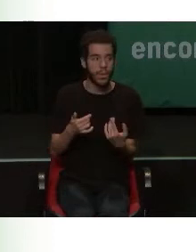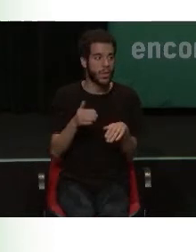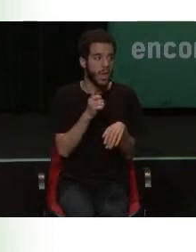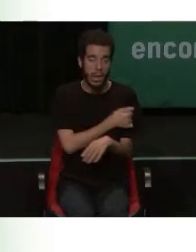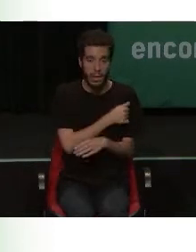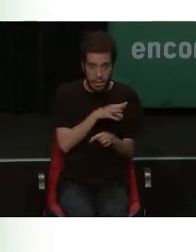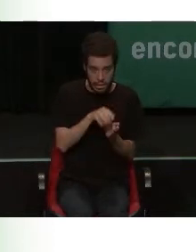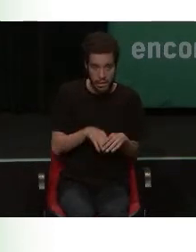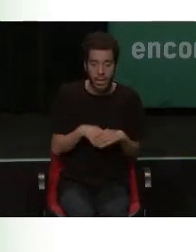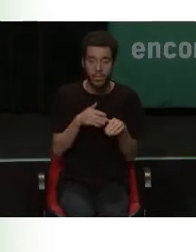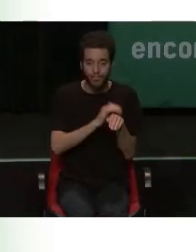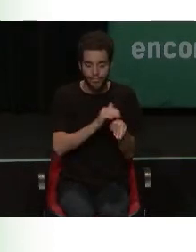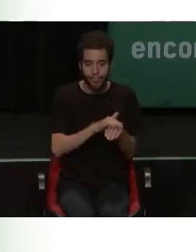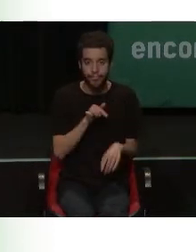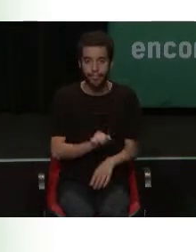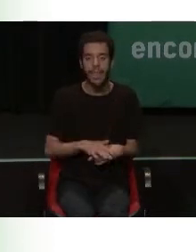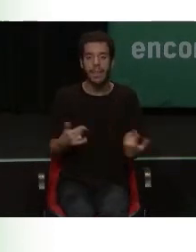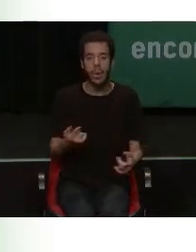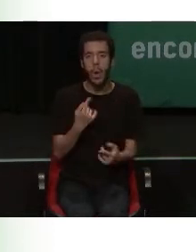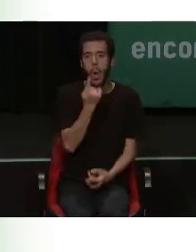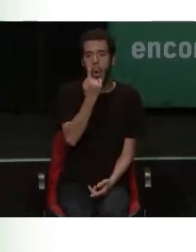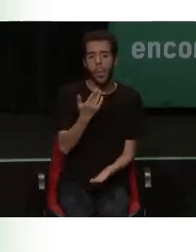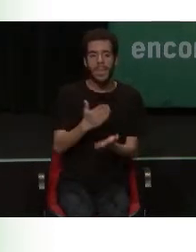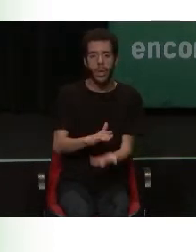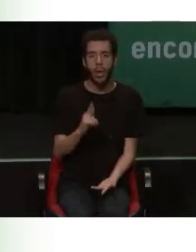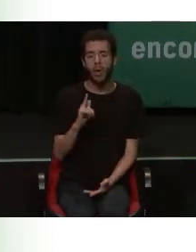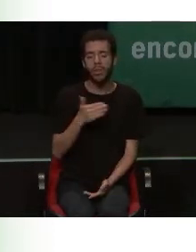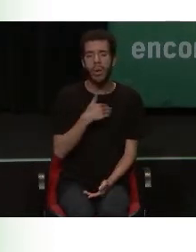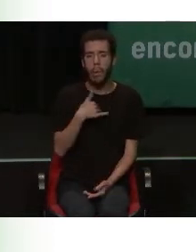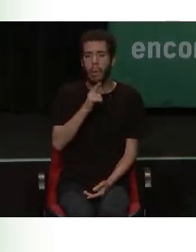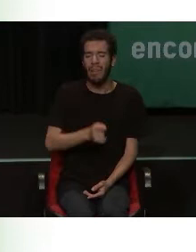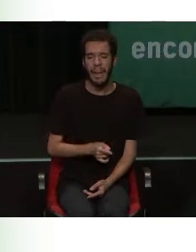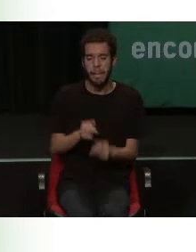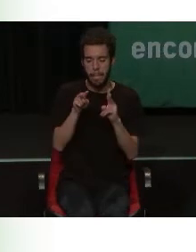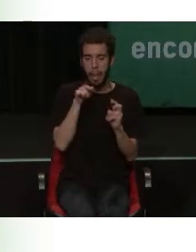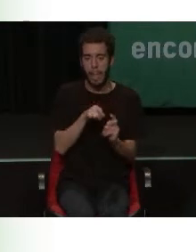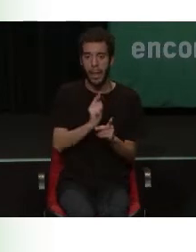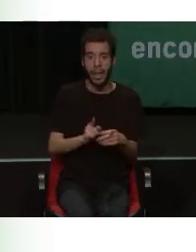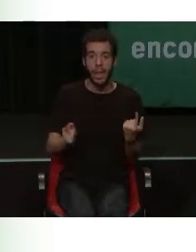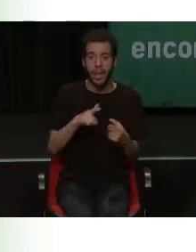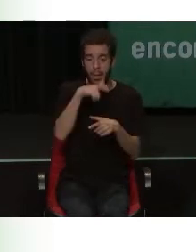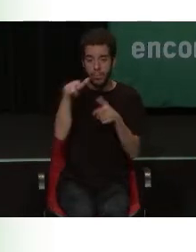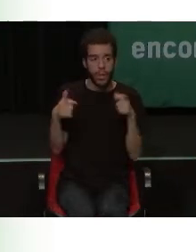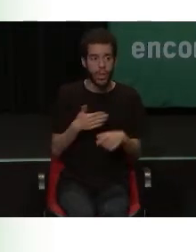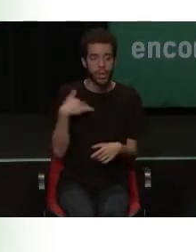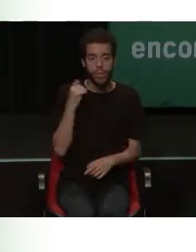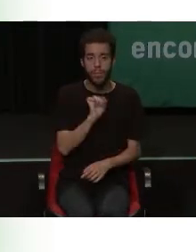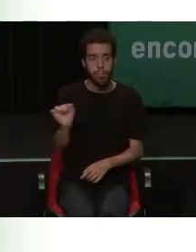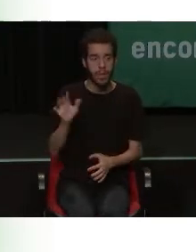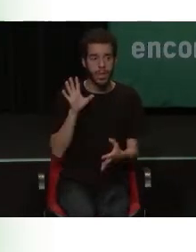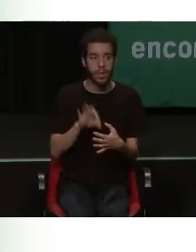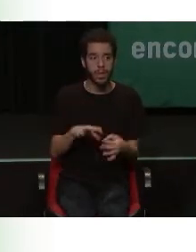E o que é uma só saúde? É a saúde das pessoas, que está diretamente e intimamente relacionada